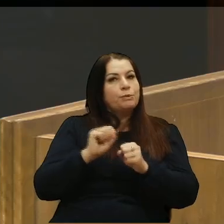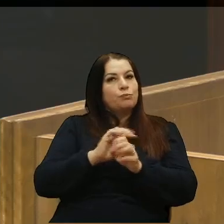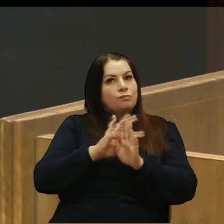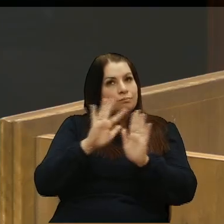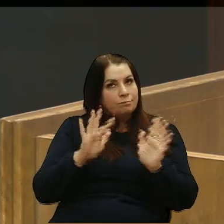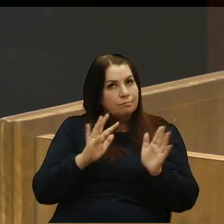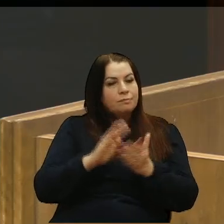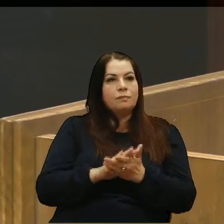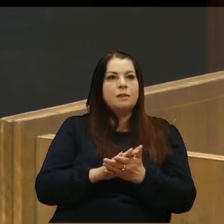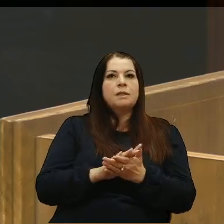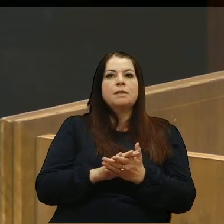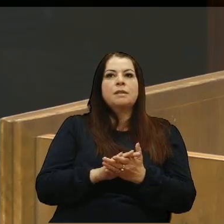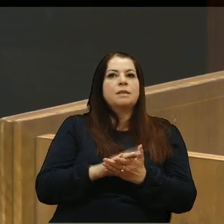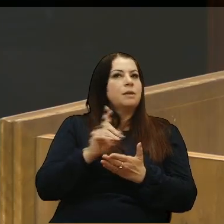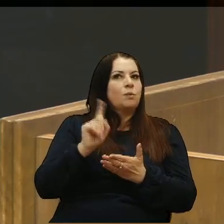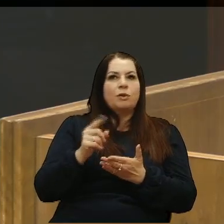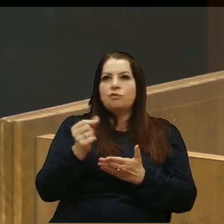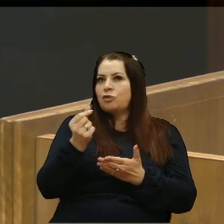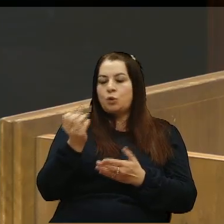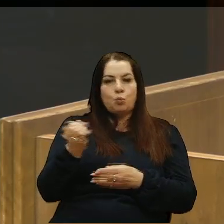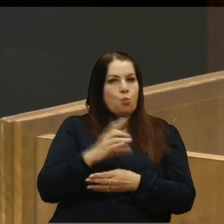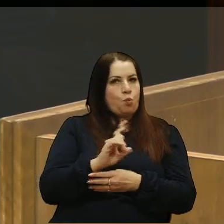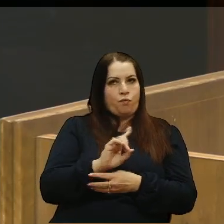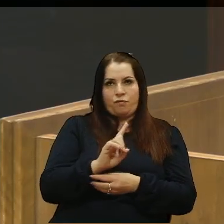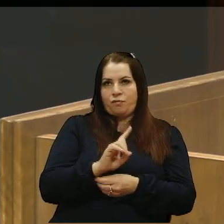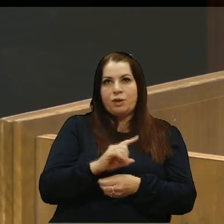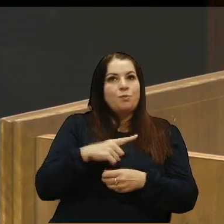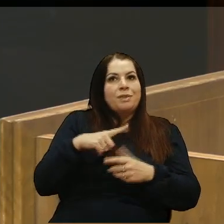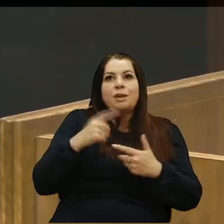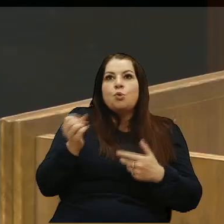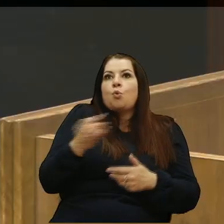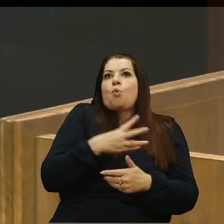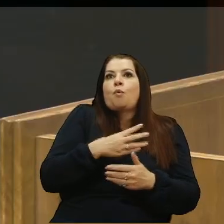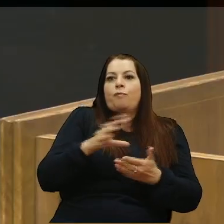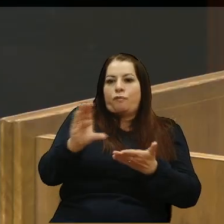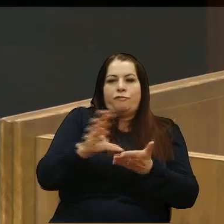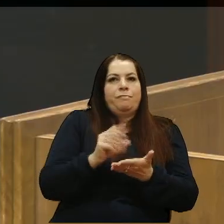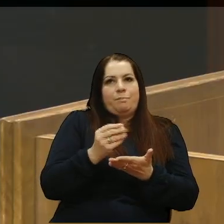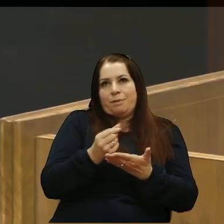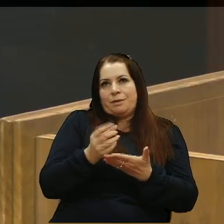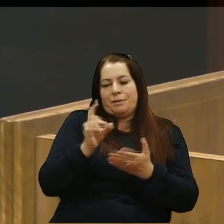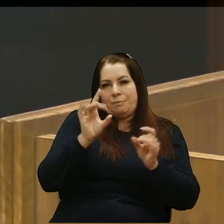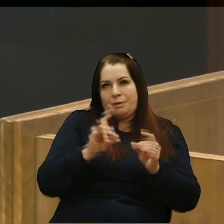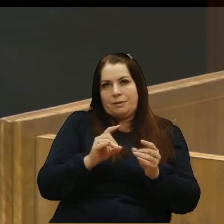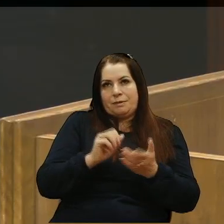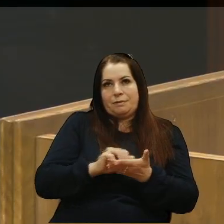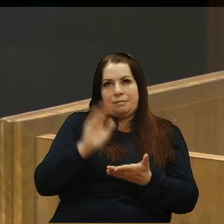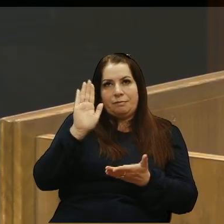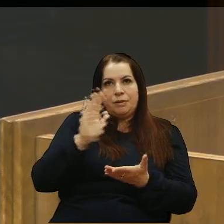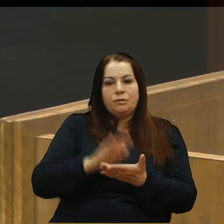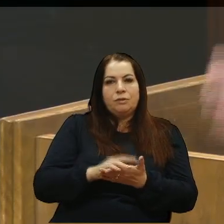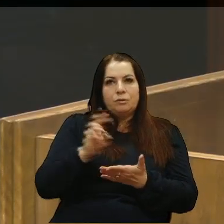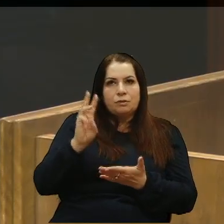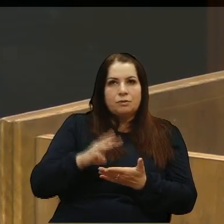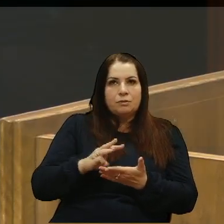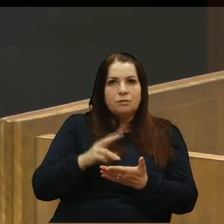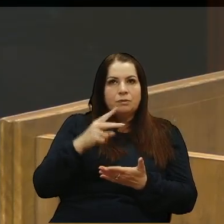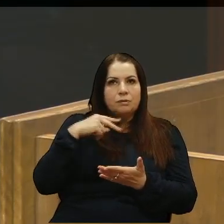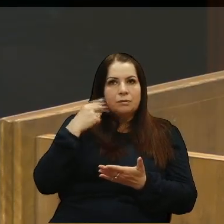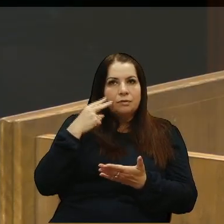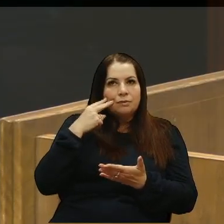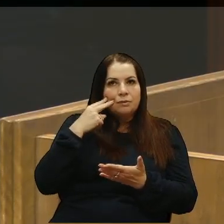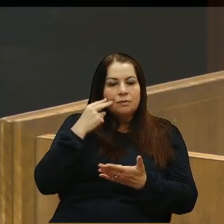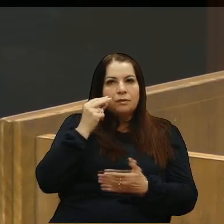claro que não é dinheiro novo, não está tendo um novo repasse para a Visate. Uma parte, vereador. Sua parte,